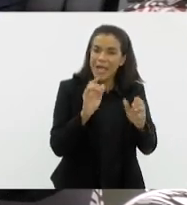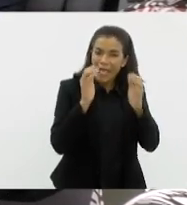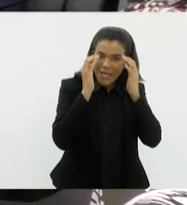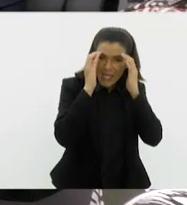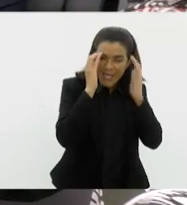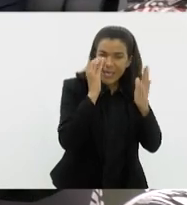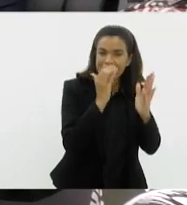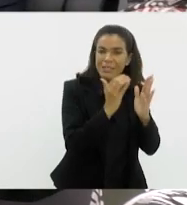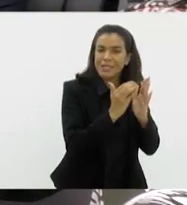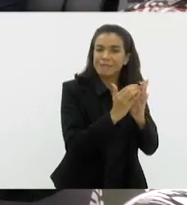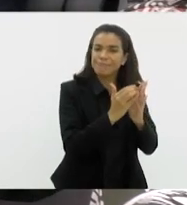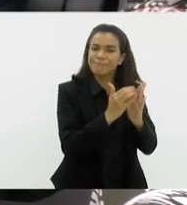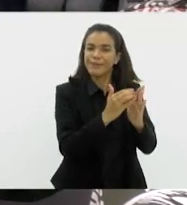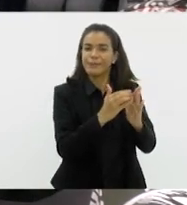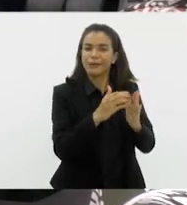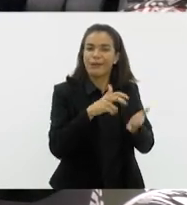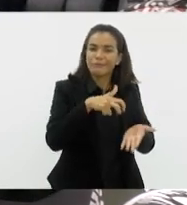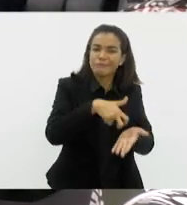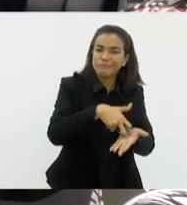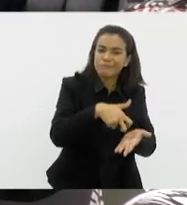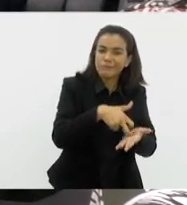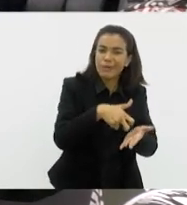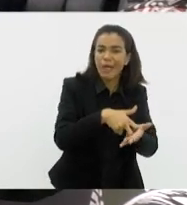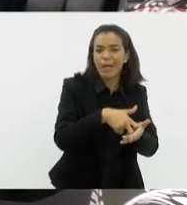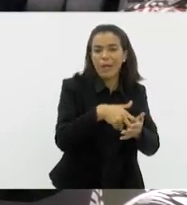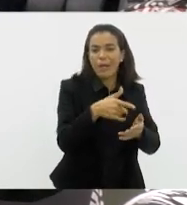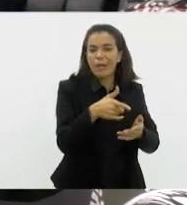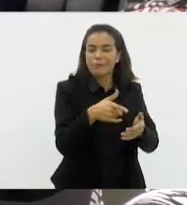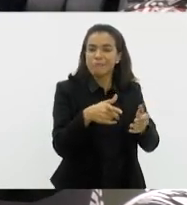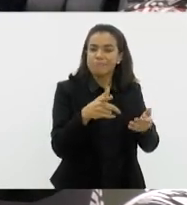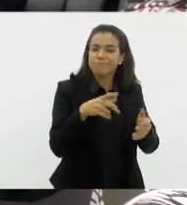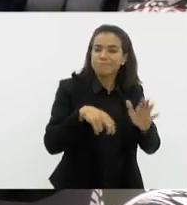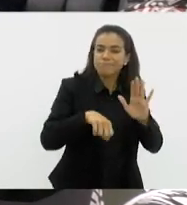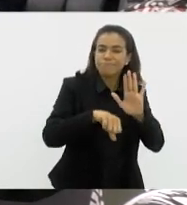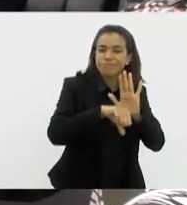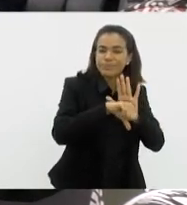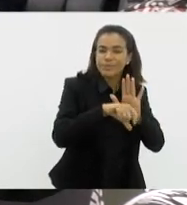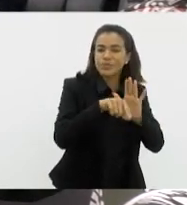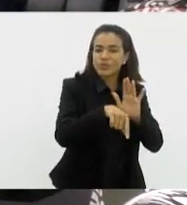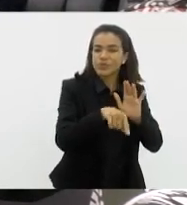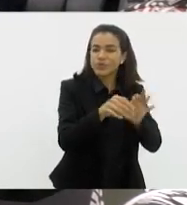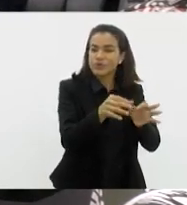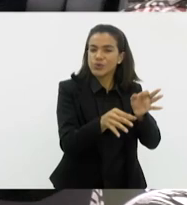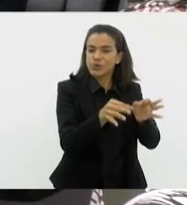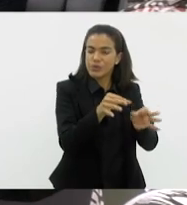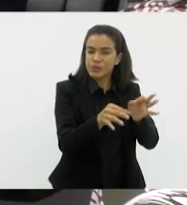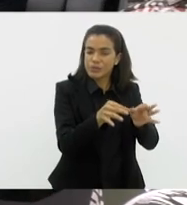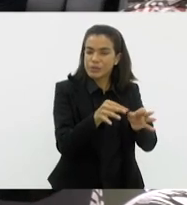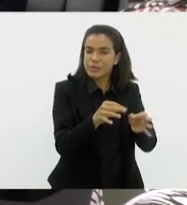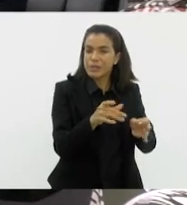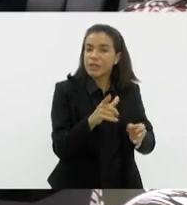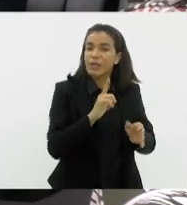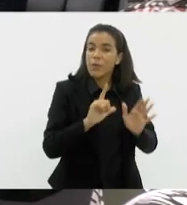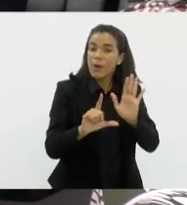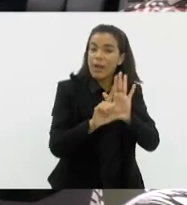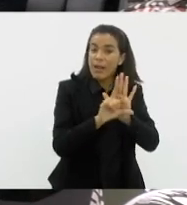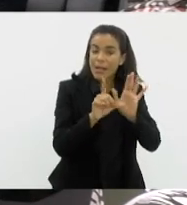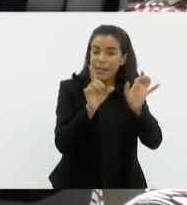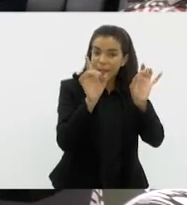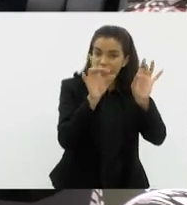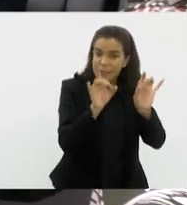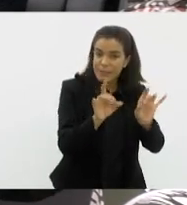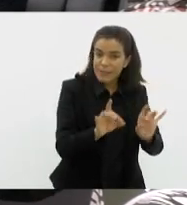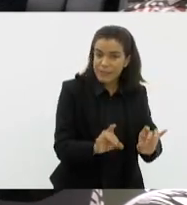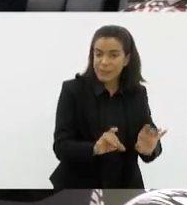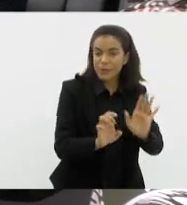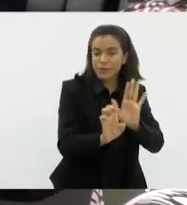medidas socioeducativas ele é disciplinado por uma legislação específica que passa do Estatuto da